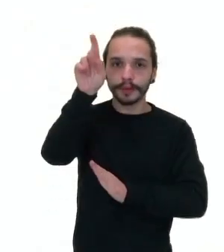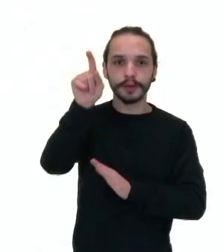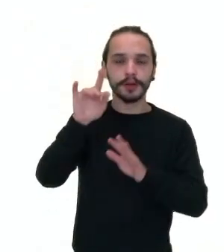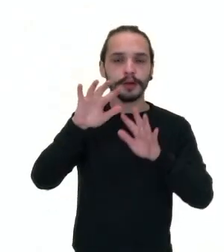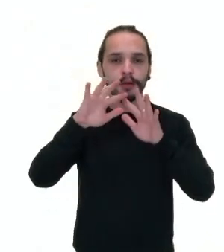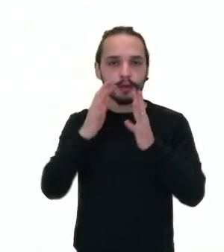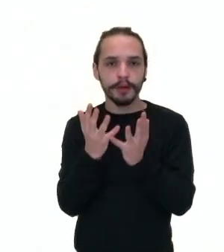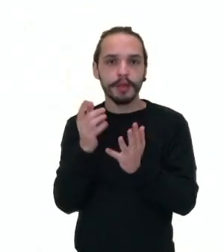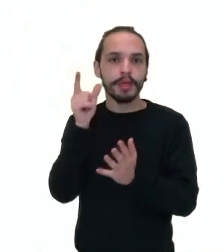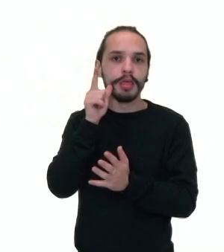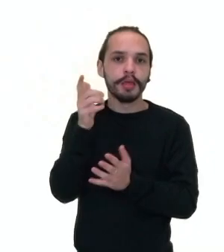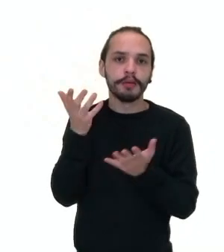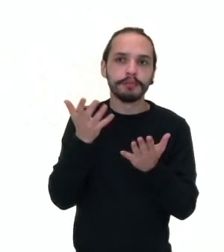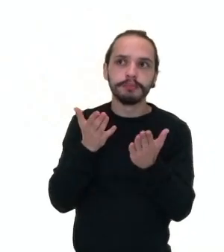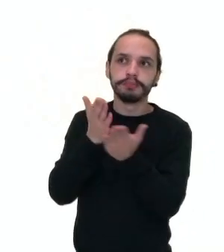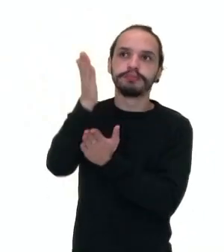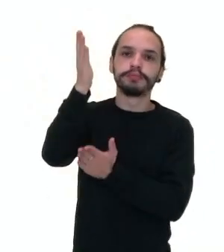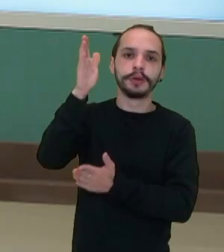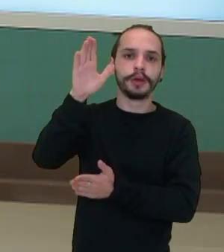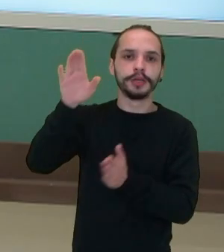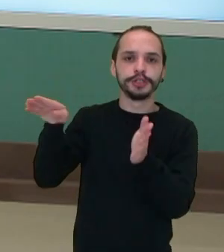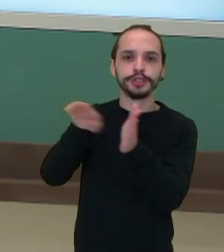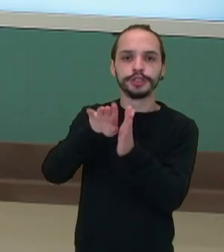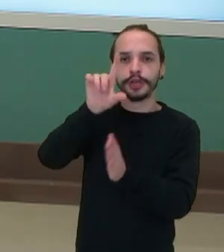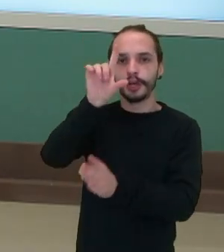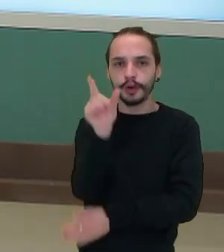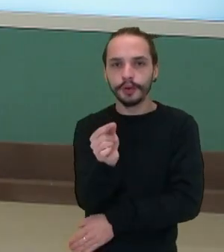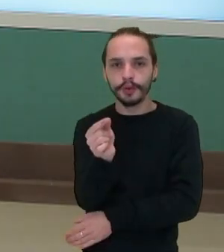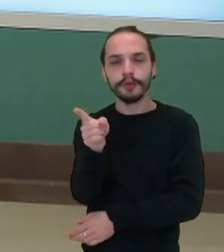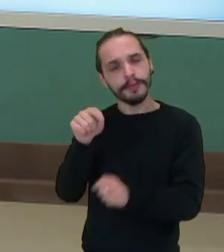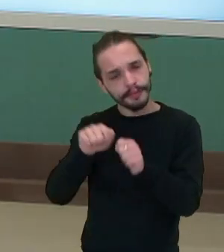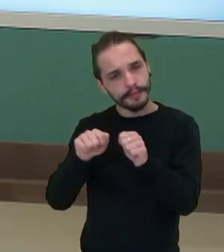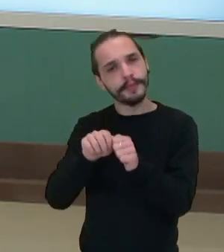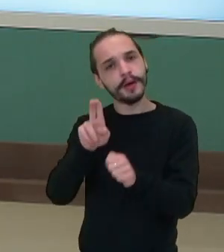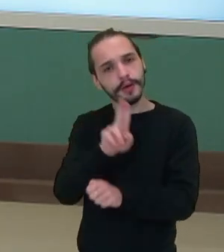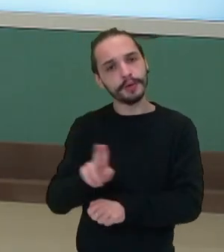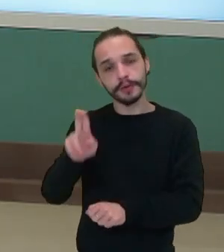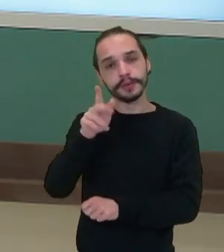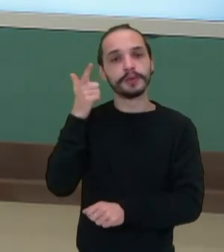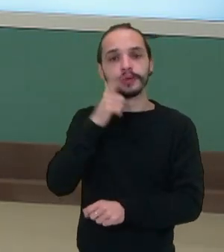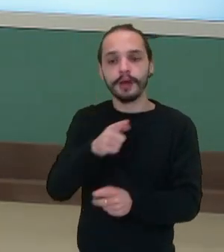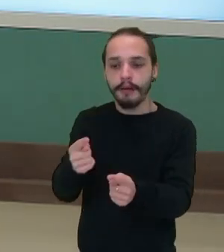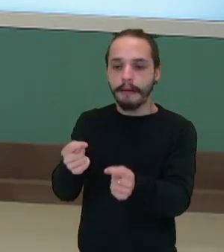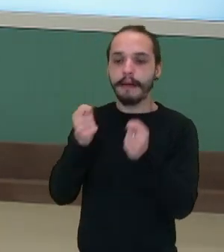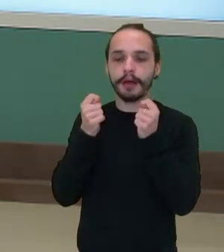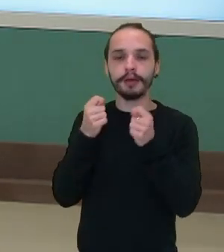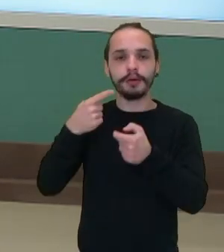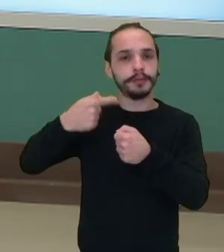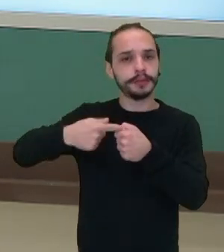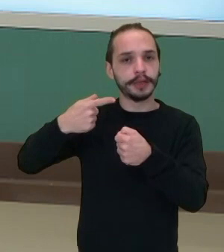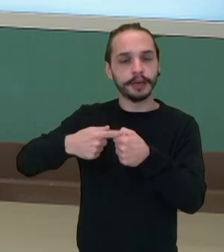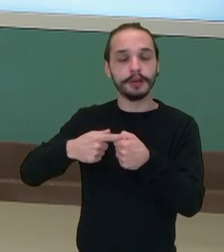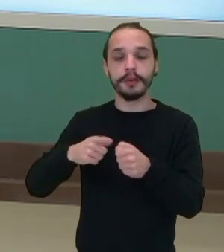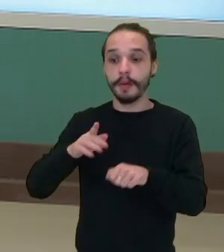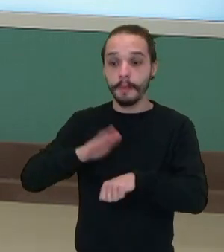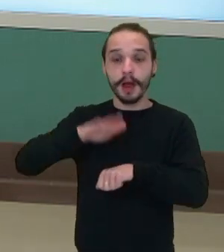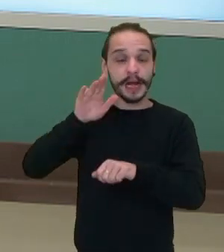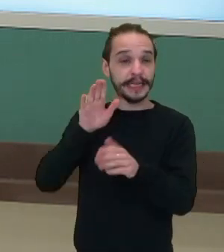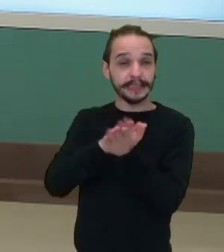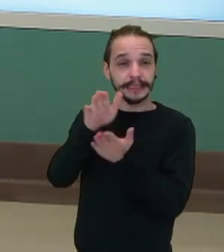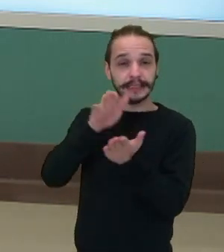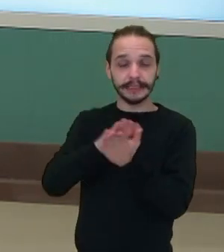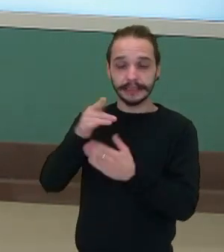para poder economizar combustível. Ou seja, a maior quantidade de combustível que você gasta é para poder sair da Terra, né? Atingir uma